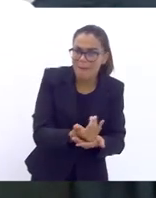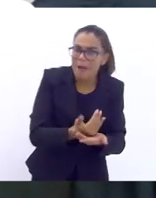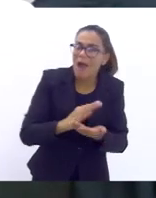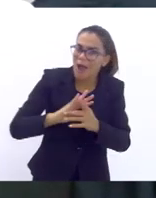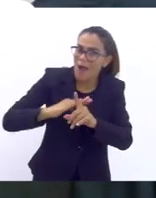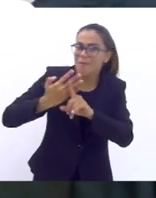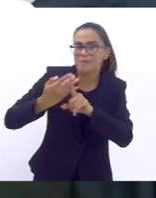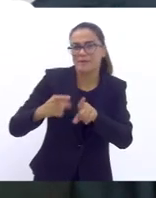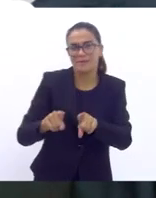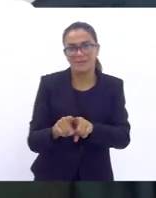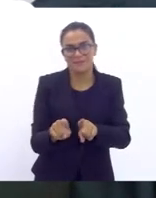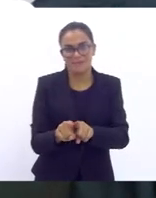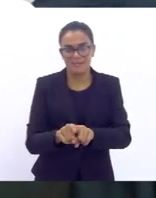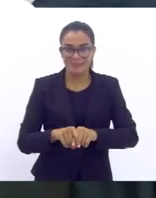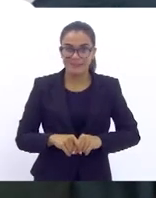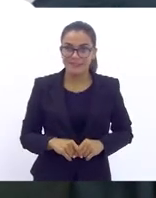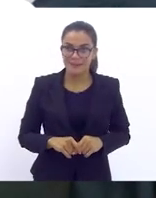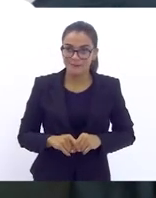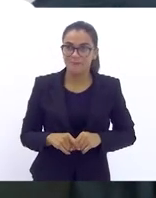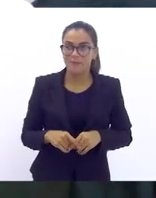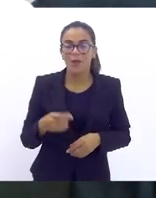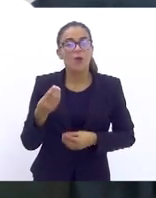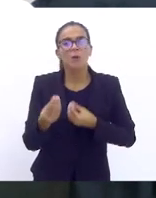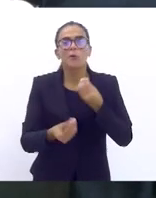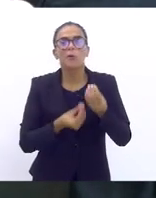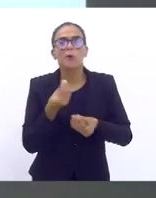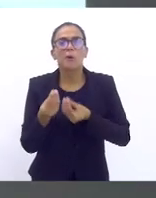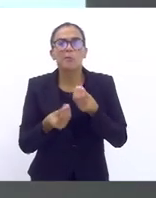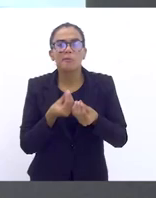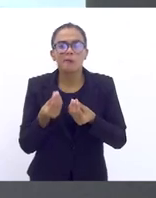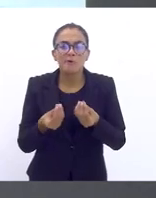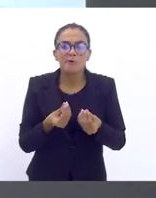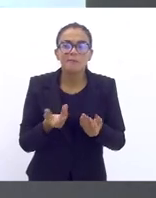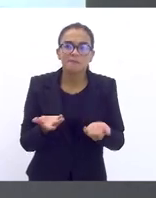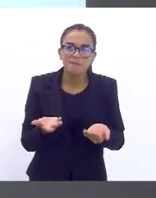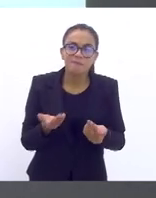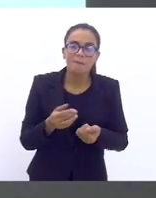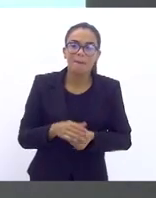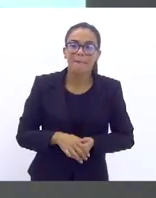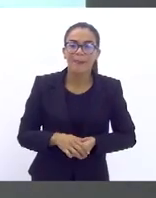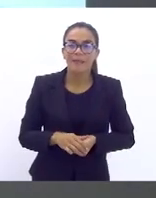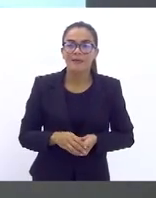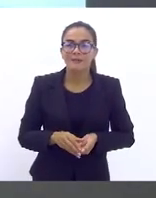em cada complexo como é que a gente projeta isso então